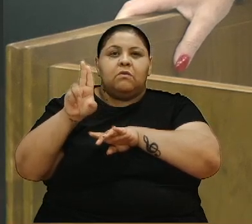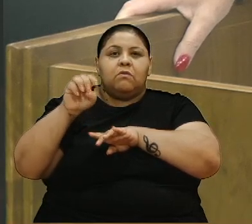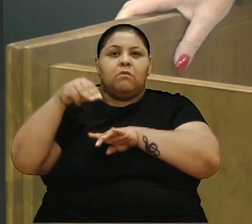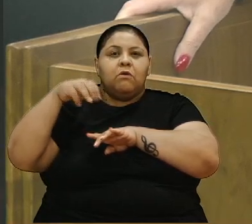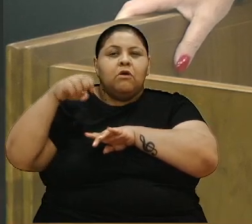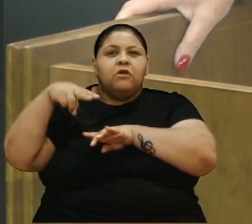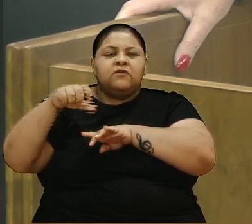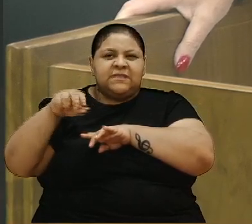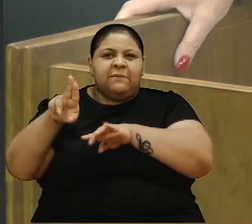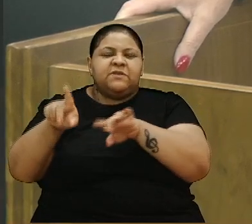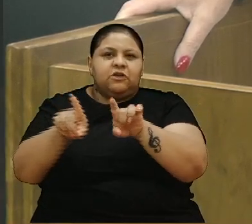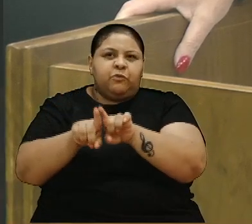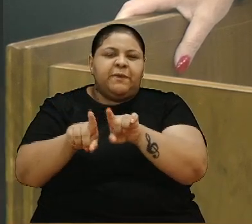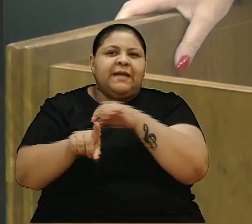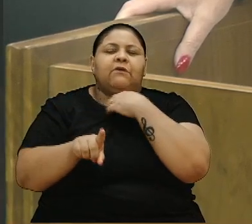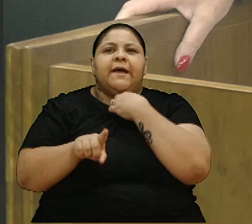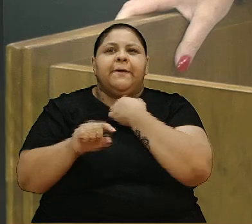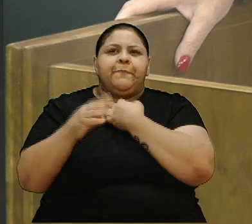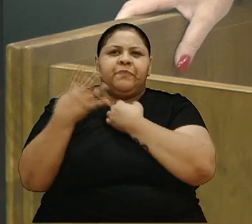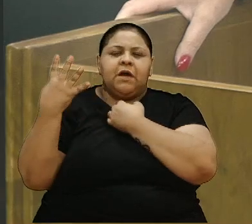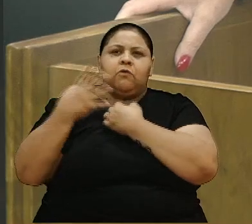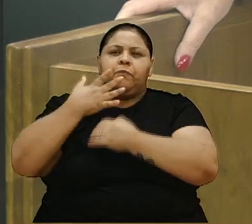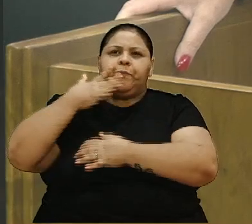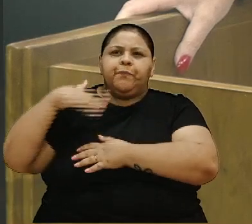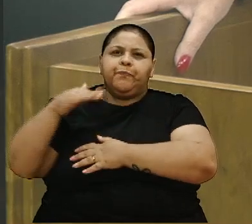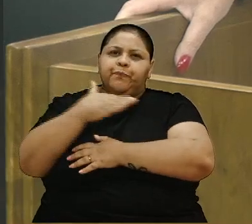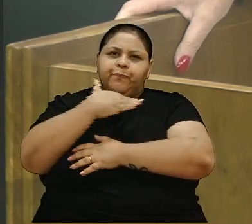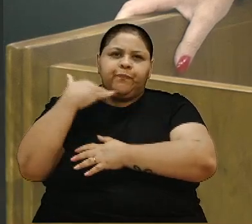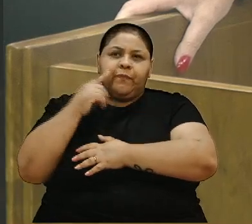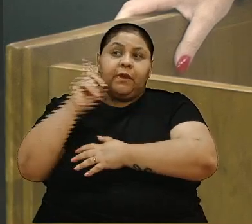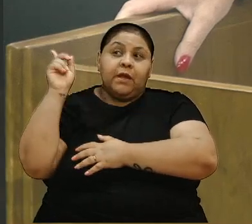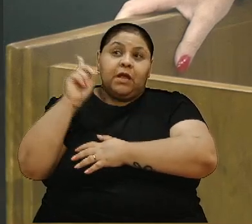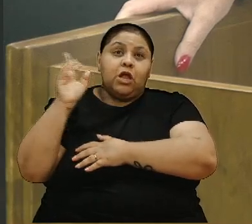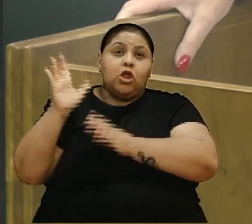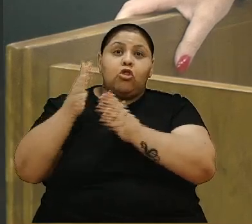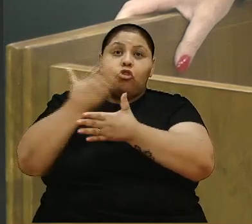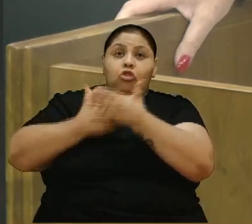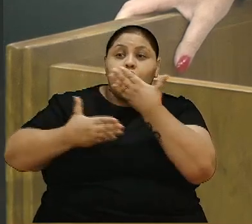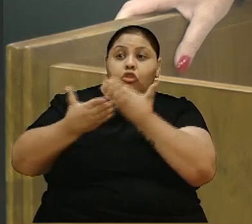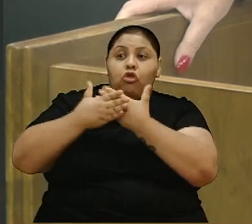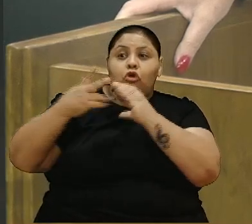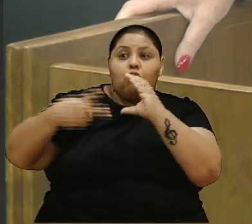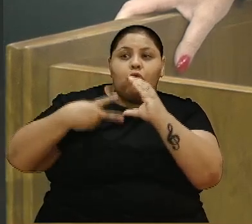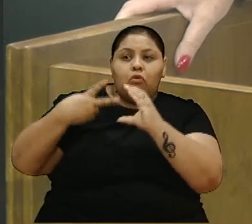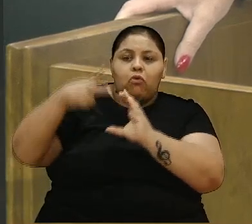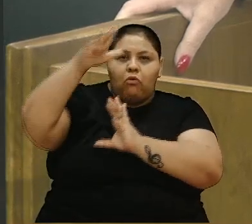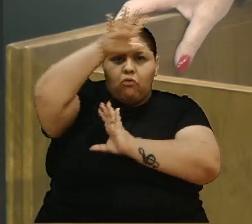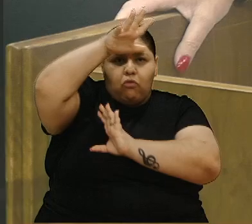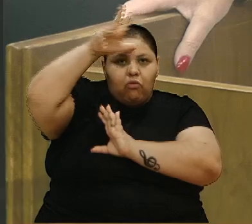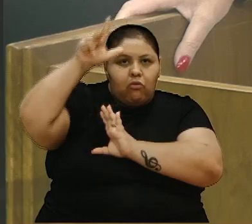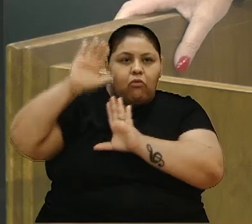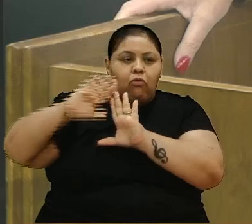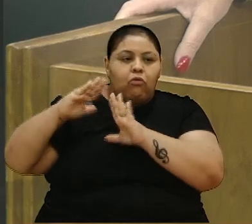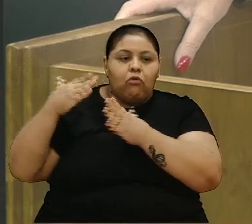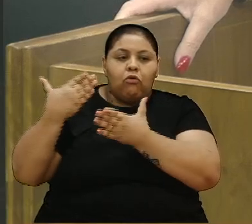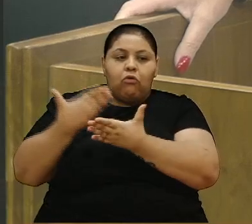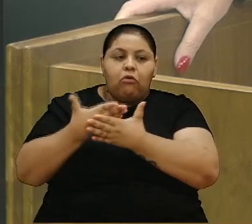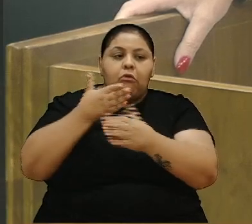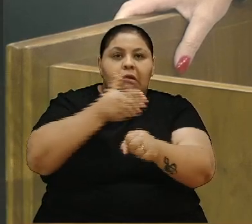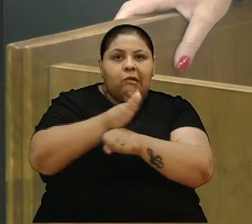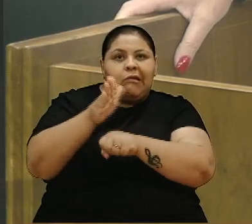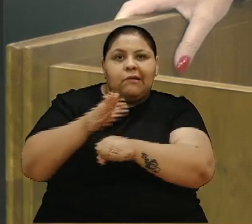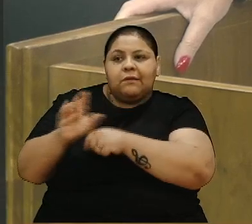crianças mortas numa creche e, naquele momento, toda a Câmara de Vereadores, a Prefeitura, as escolas se envolveram